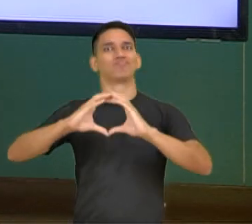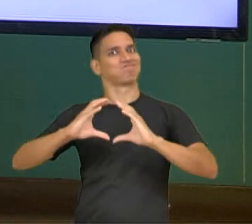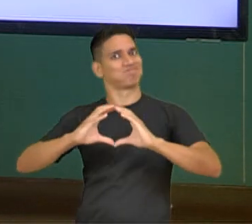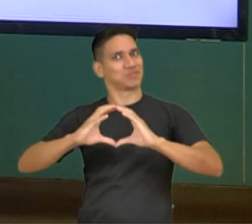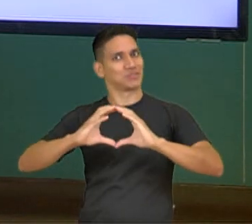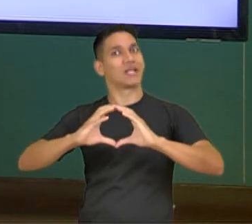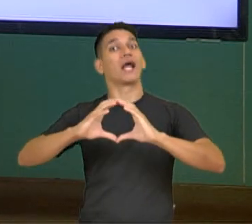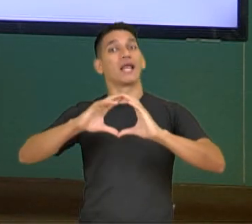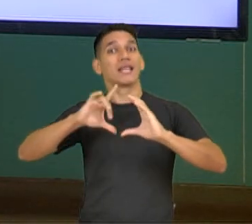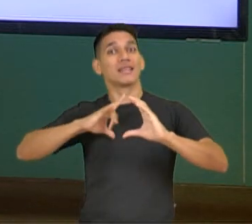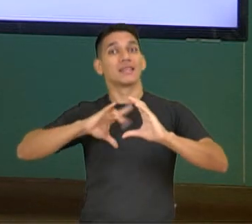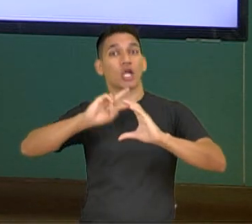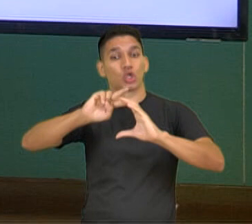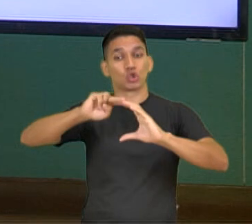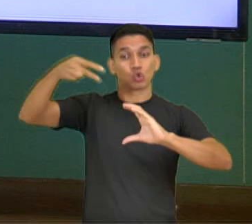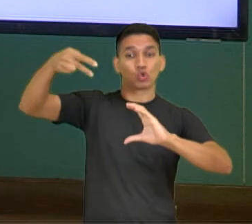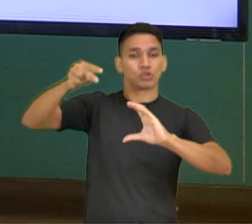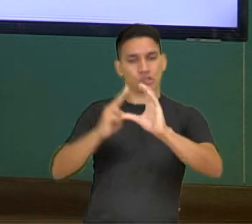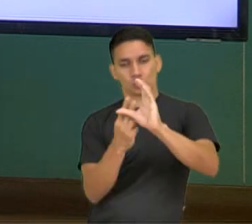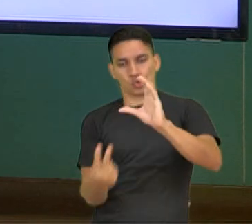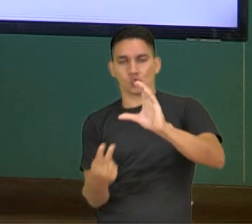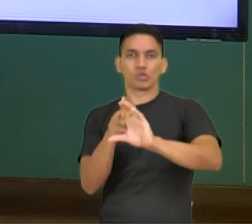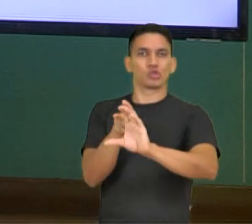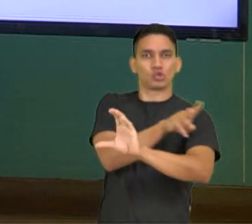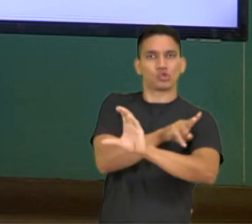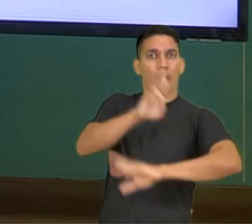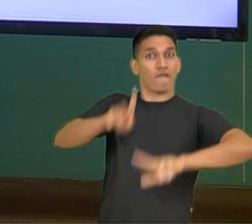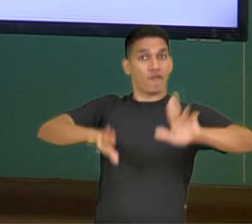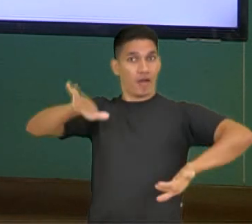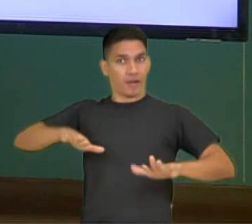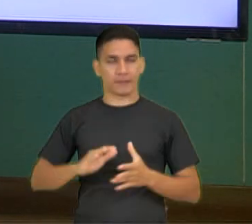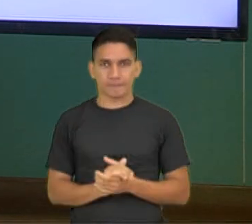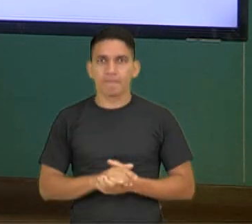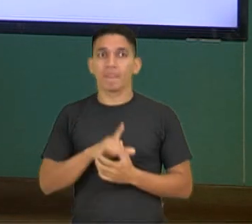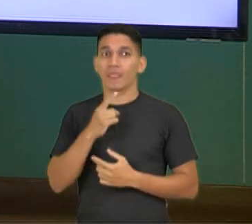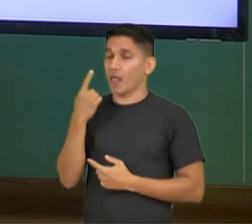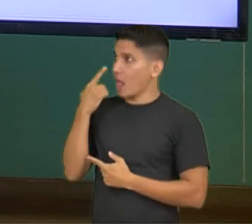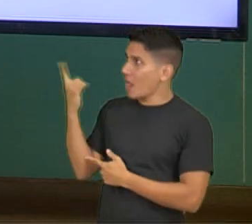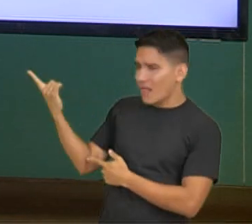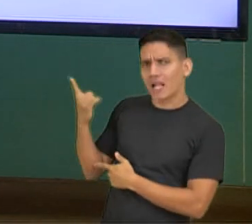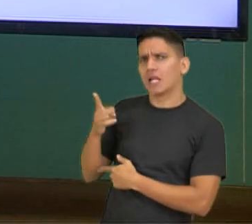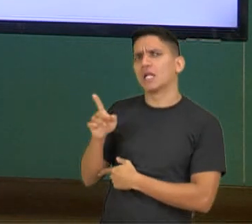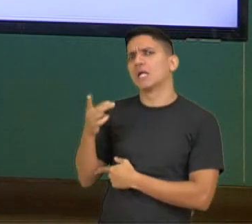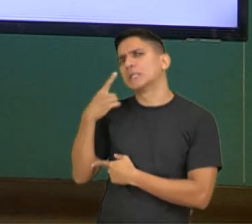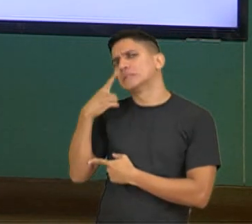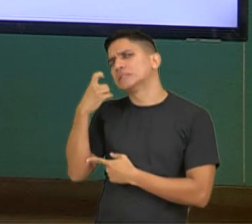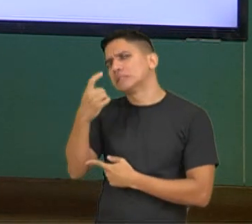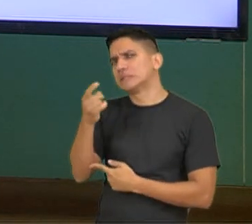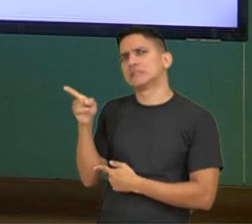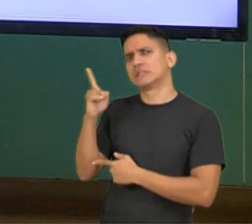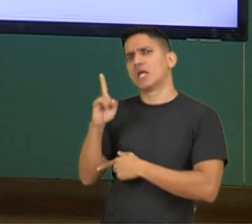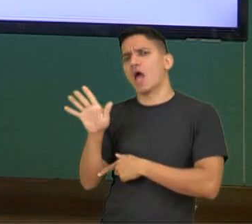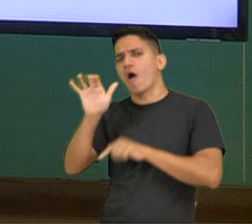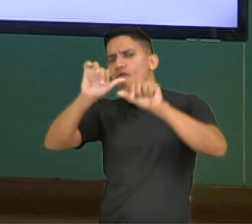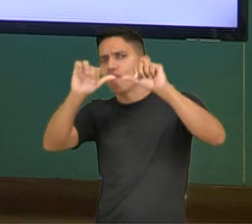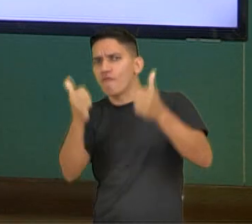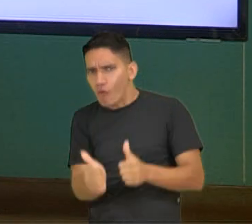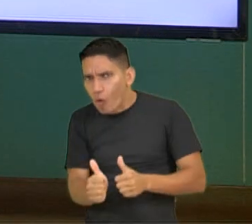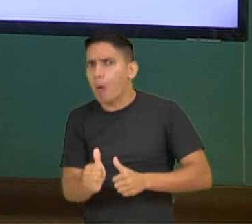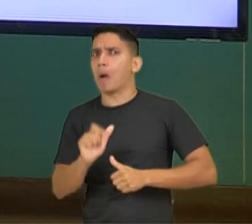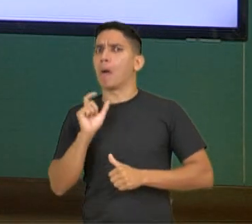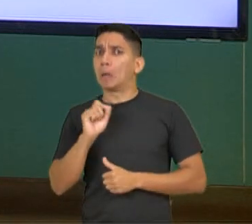fechada com duplas ligações químicas se alternando. Essa substânciazinha aqui, bastante interessante,